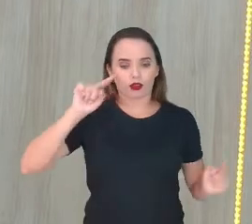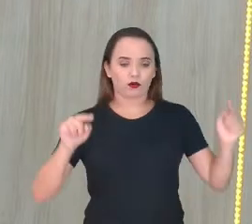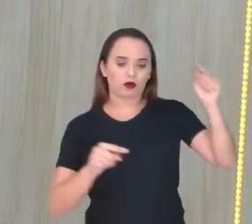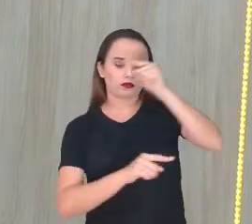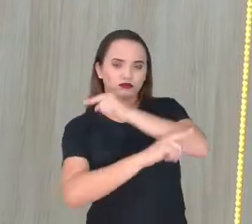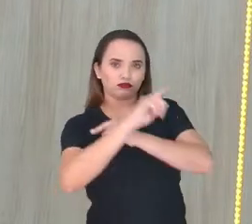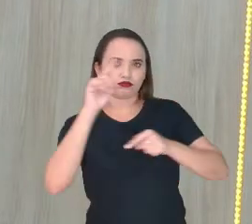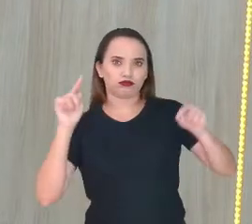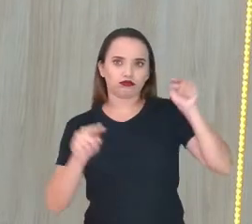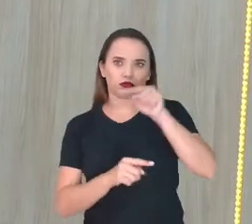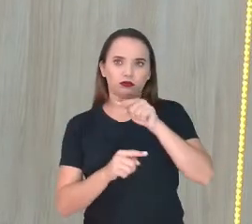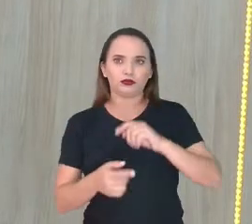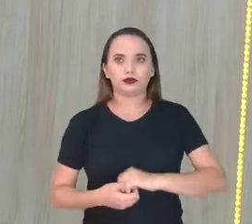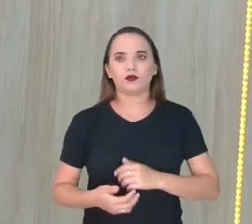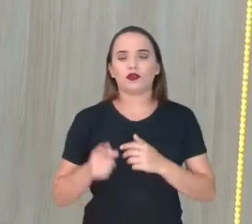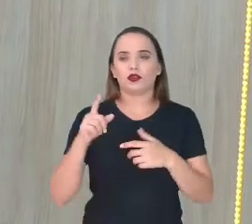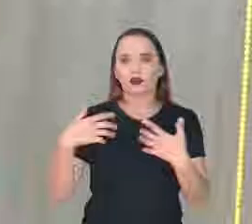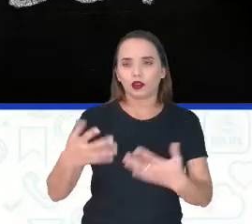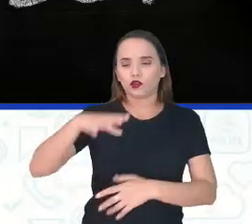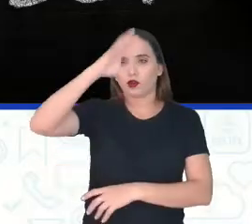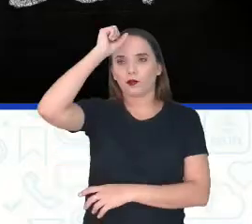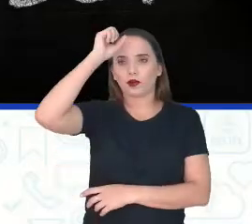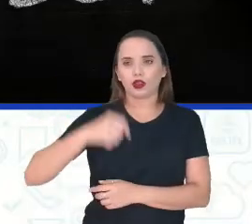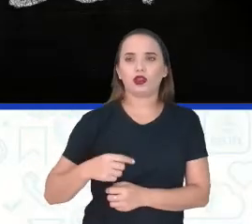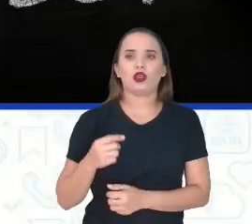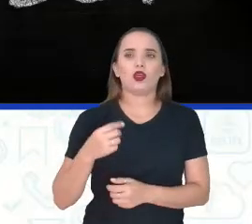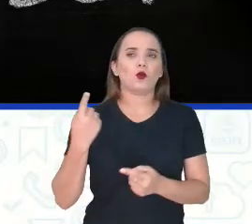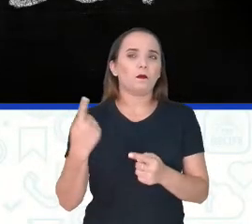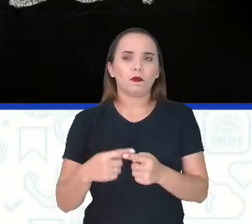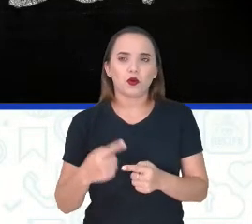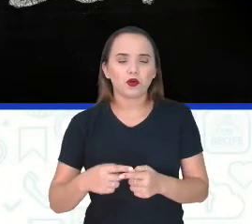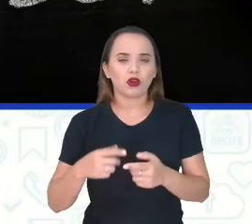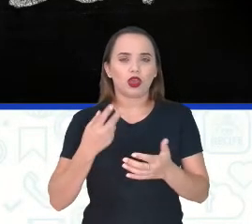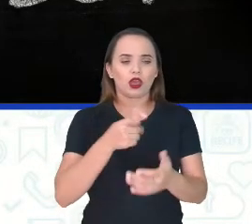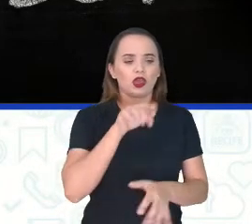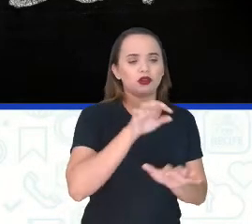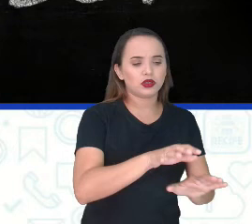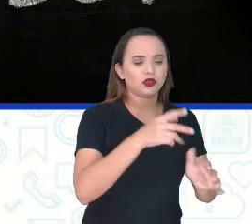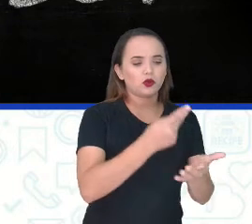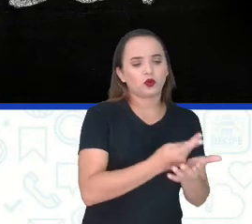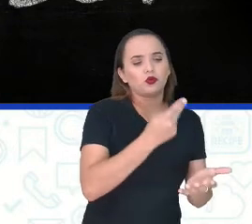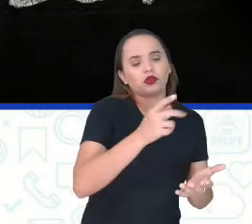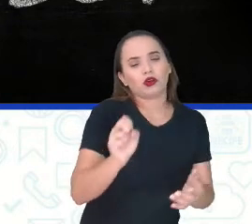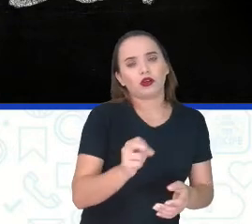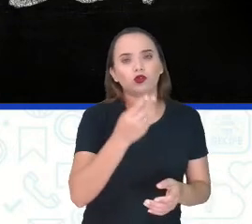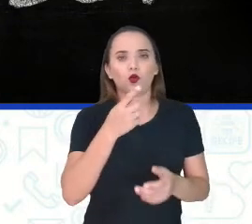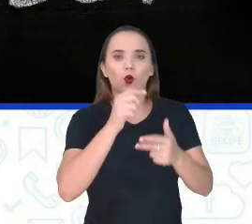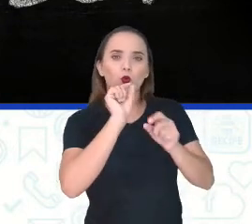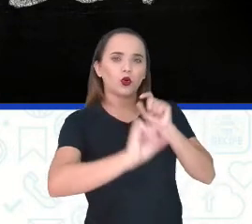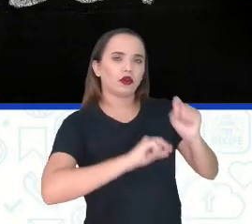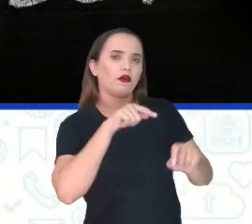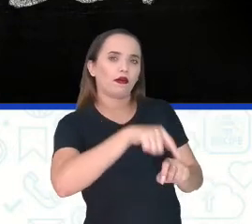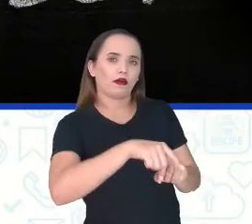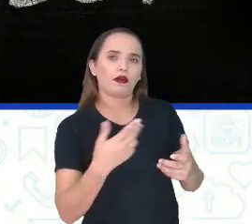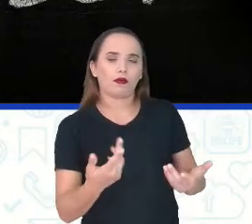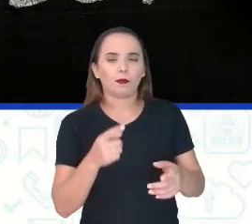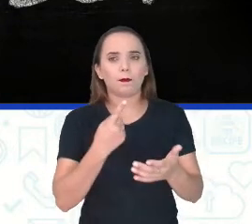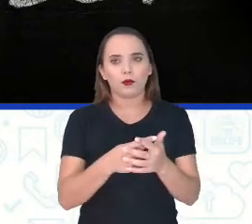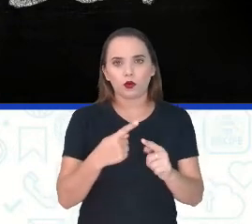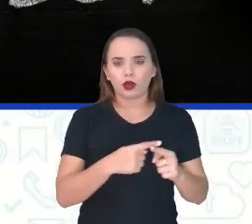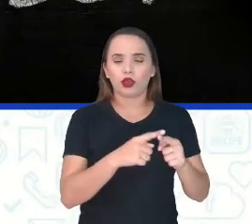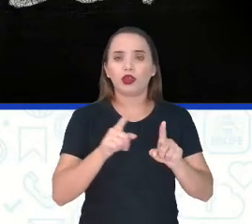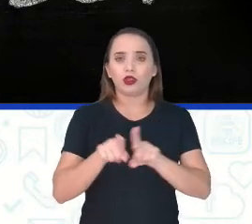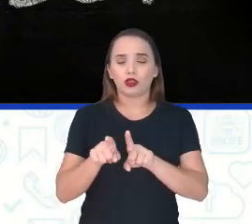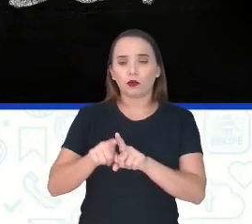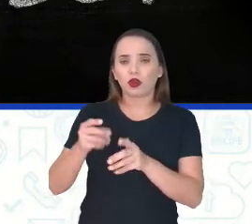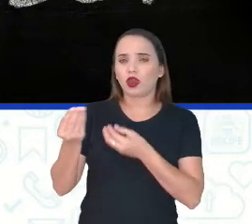você apresenta os motivos, os porquês, as razões de um determinado problema acontecer e, em seguida, as consequências,